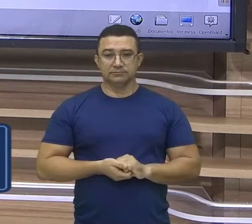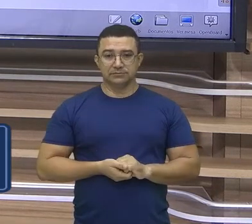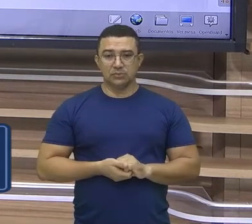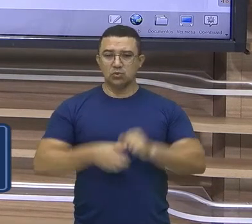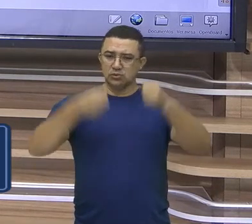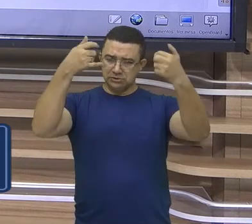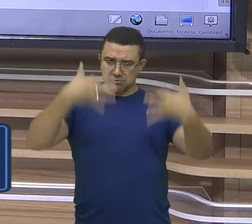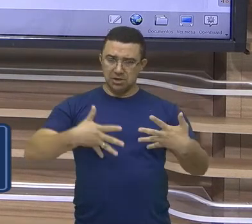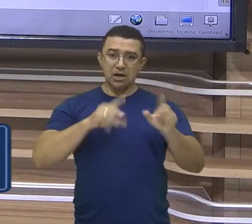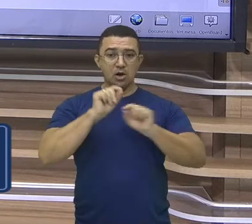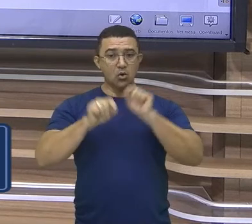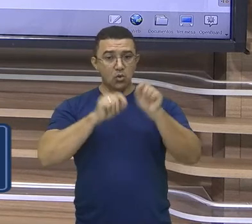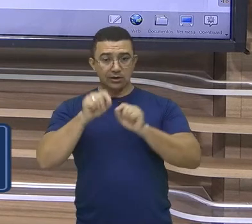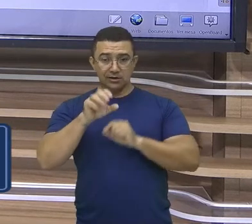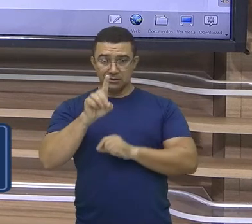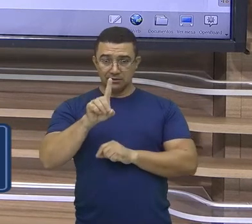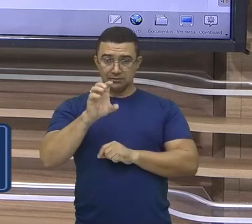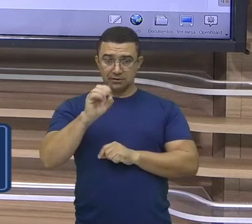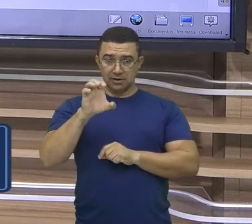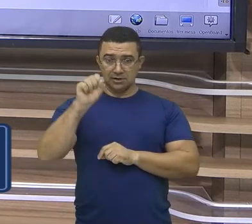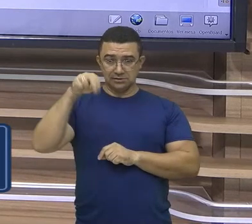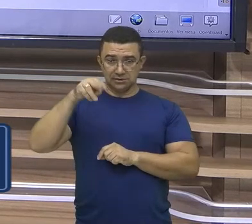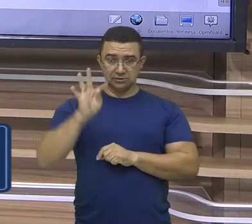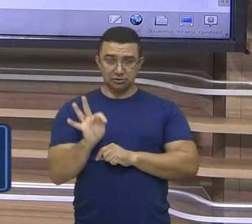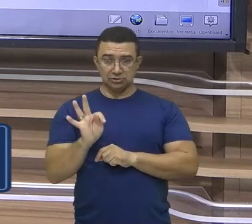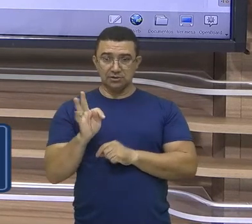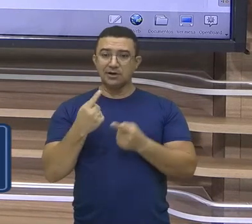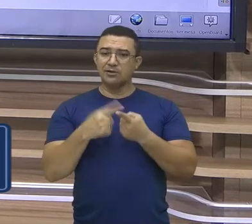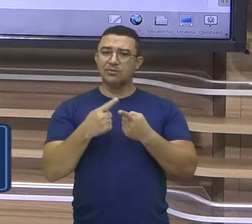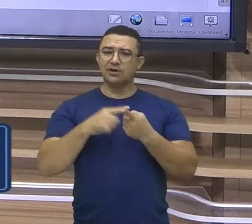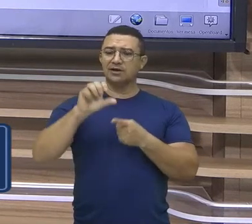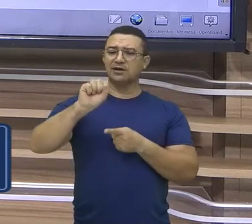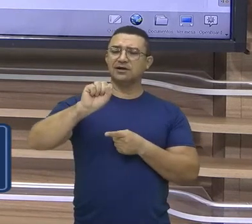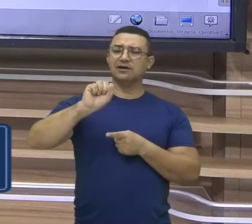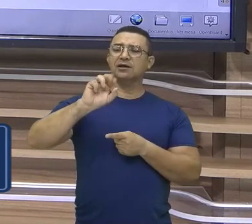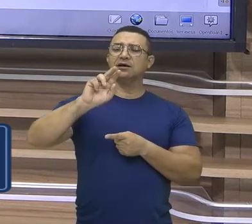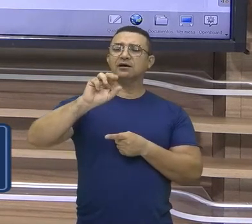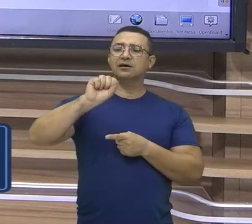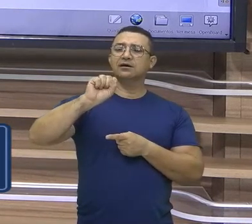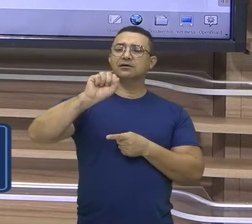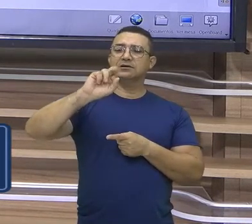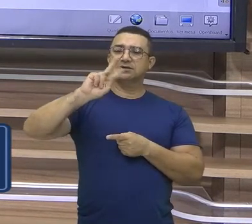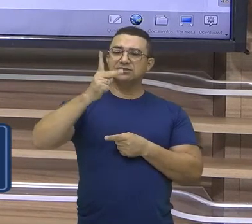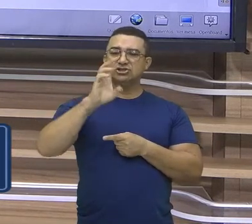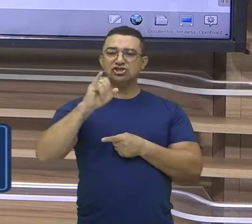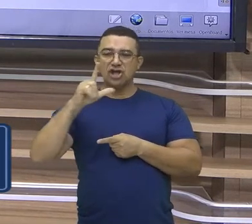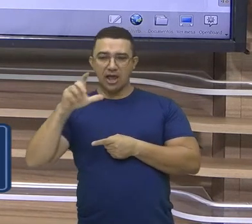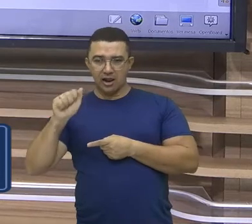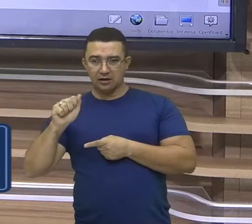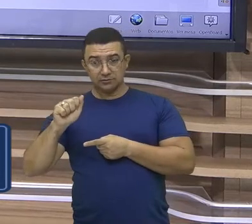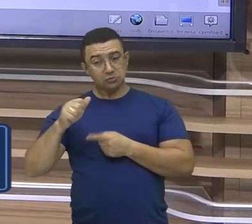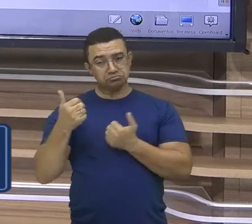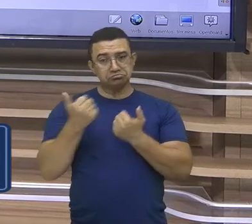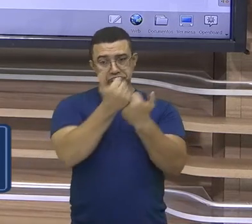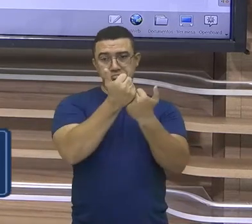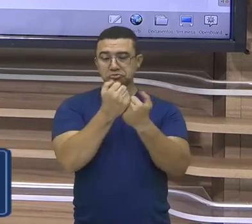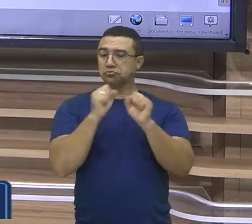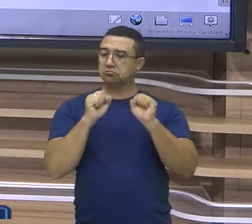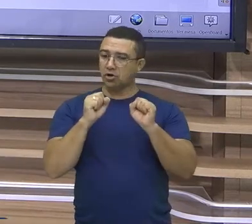né, a presença do doesn't, porque ele coloca, né, Sheila é equivalente a she. Está perfeito seu comentário aí, Kennedy,